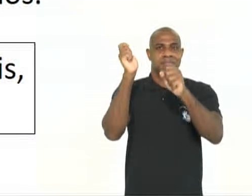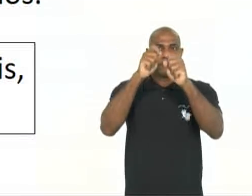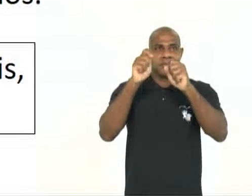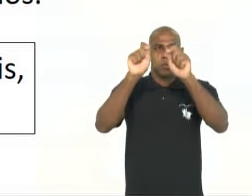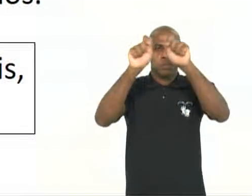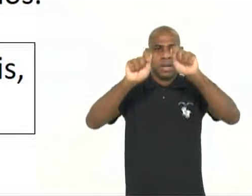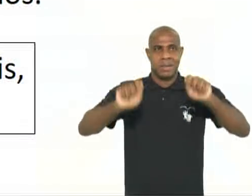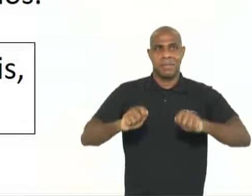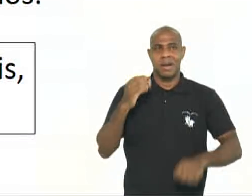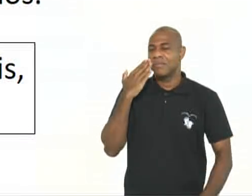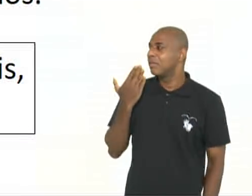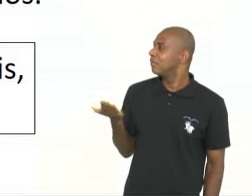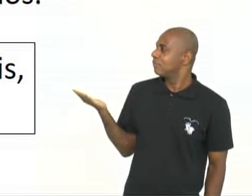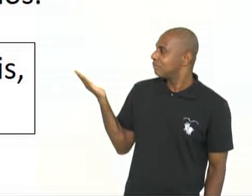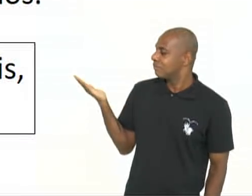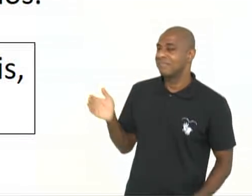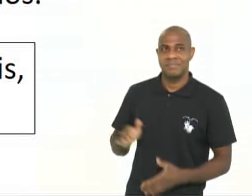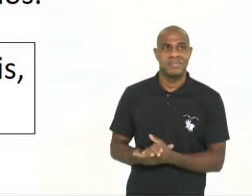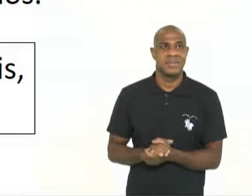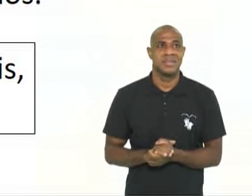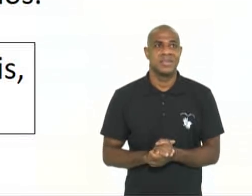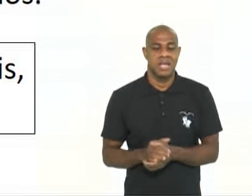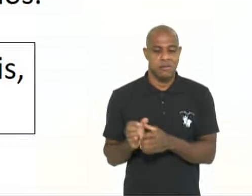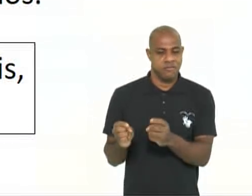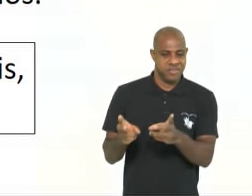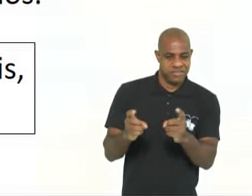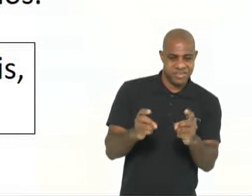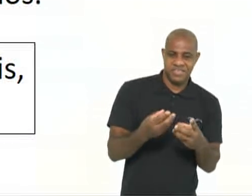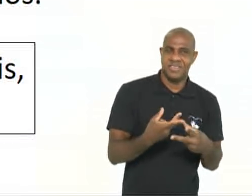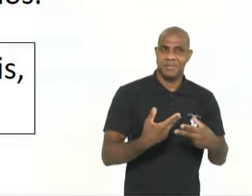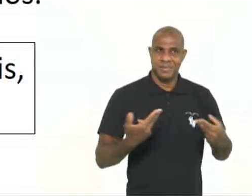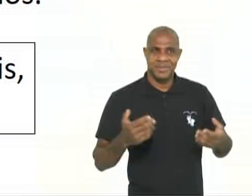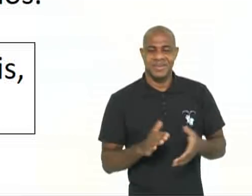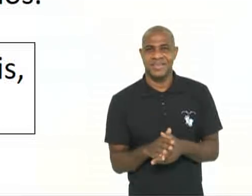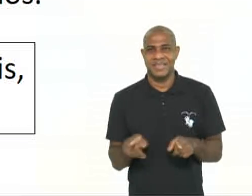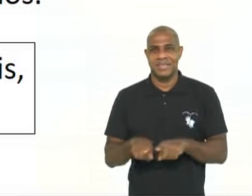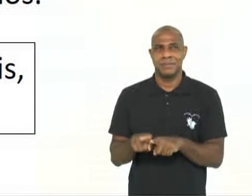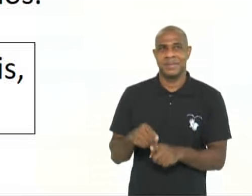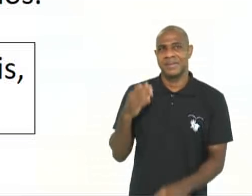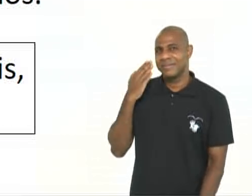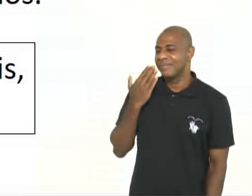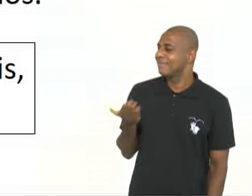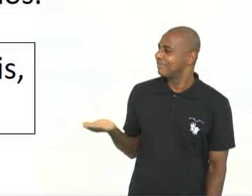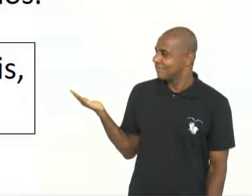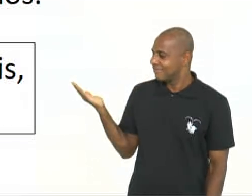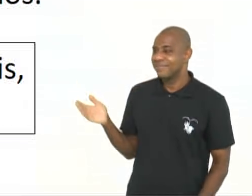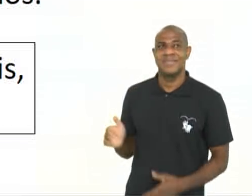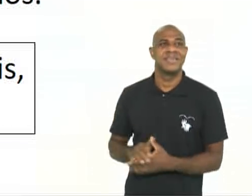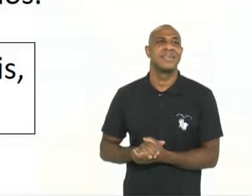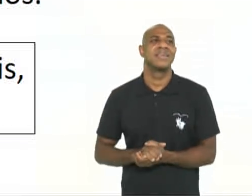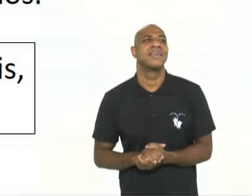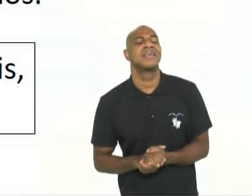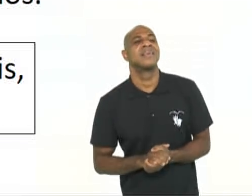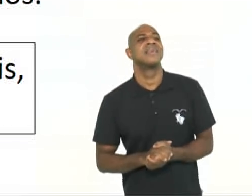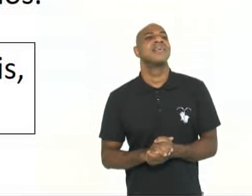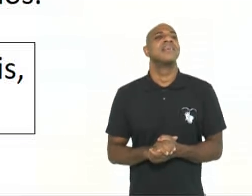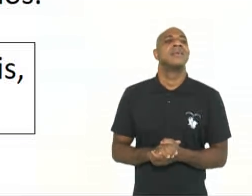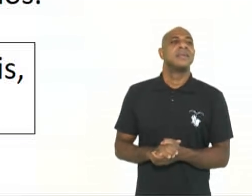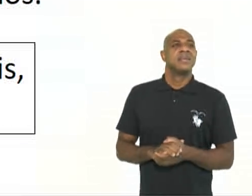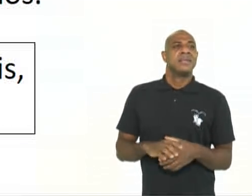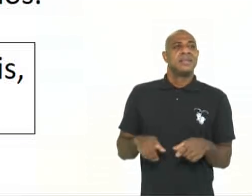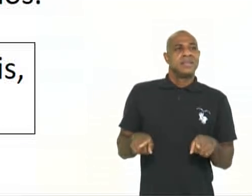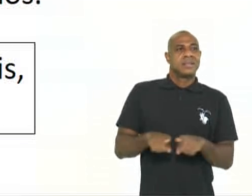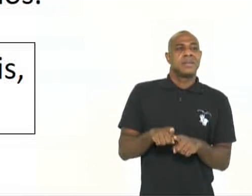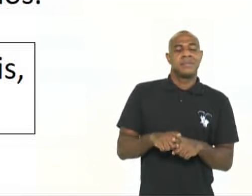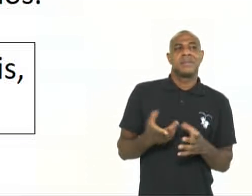Assis, de 1235. A ordem dos dominicanos, a ordem dos carmelitas e a ordem dos agostinianos. São outras ordens também